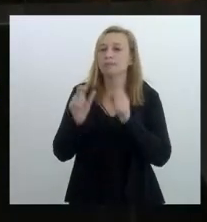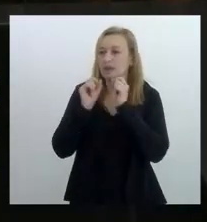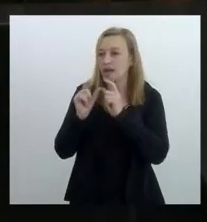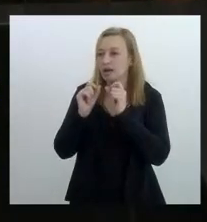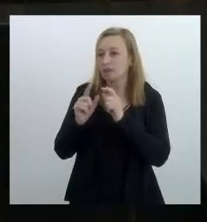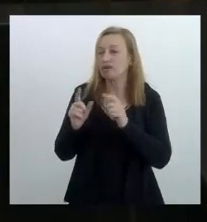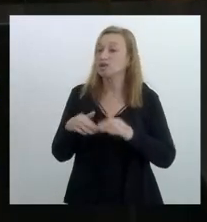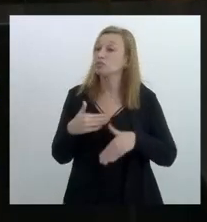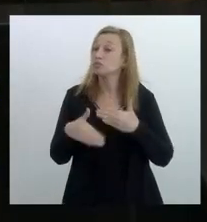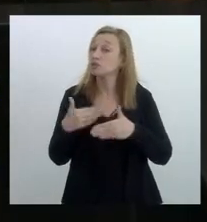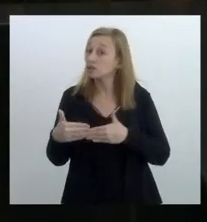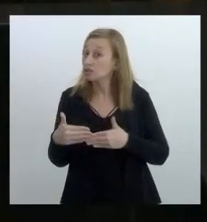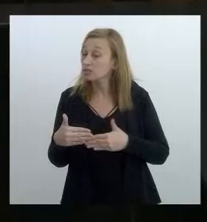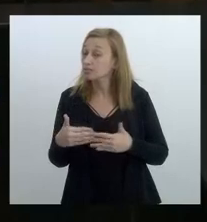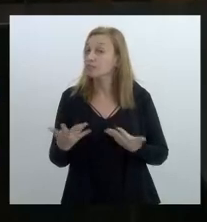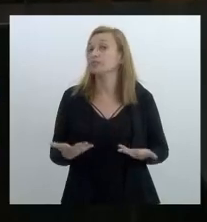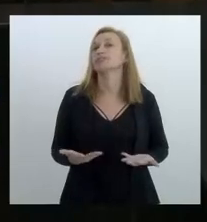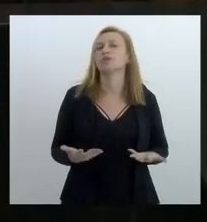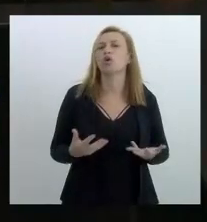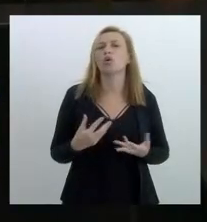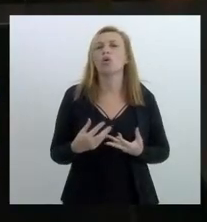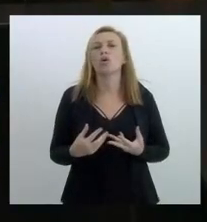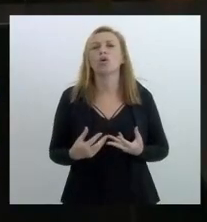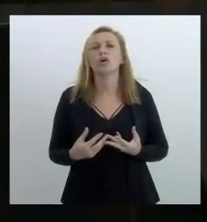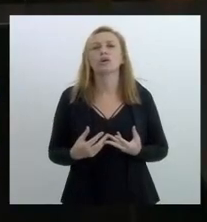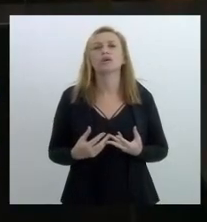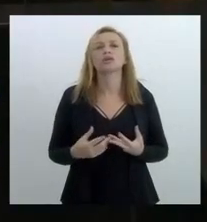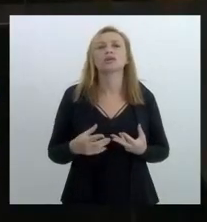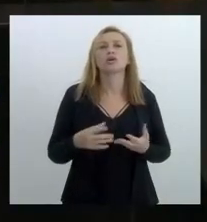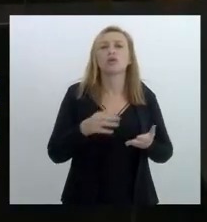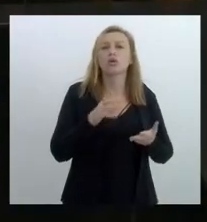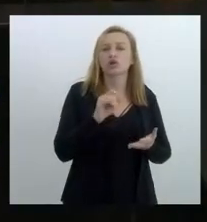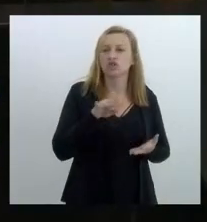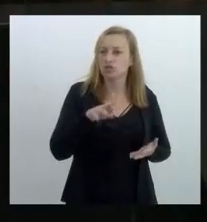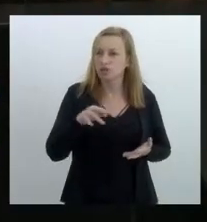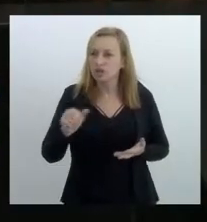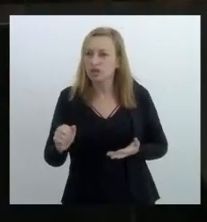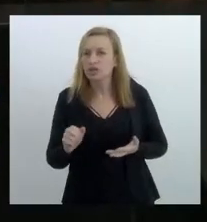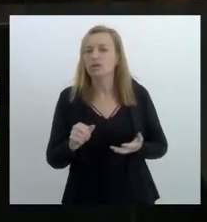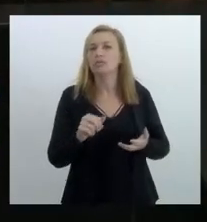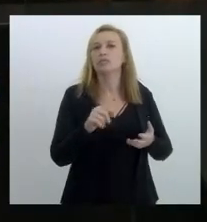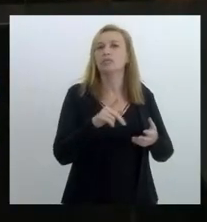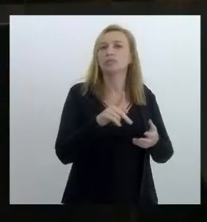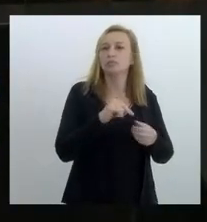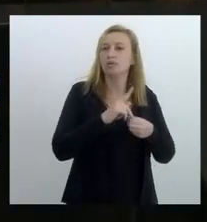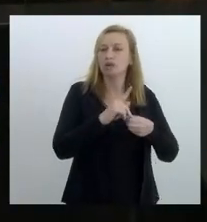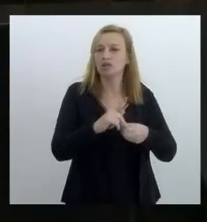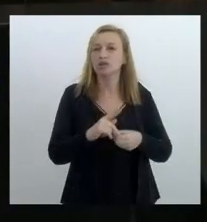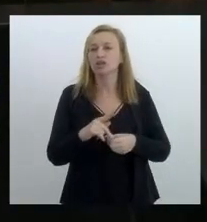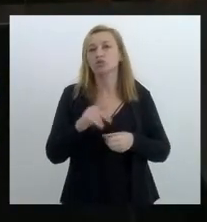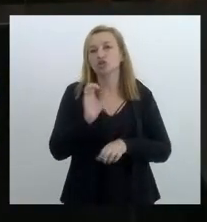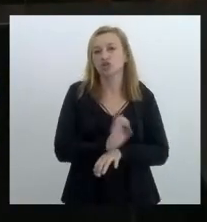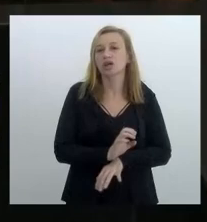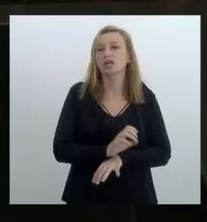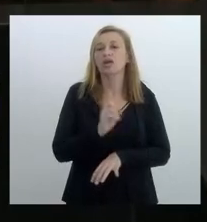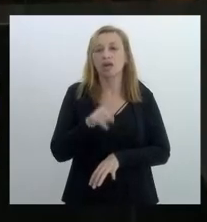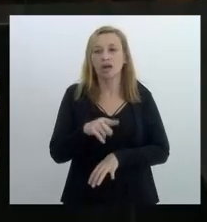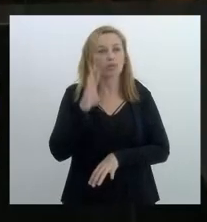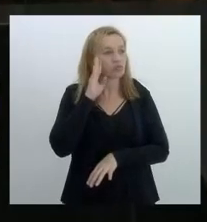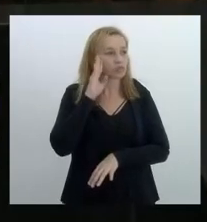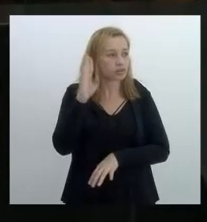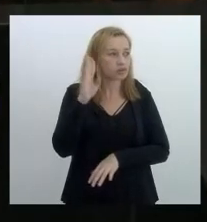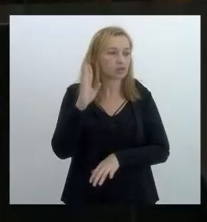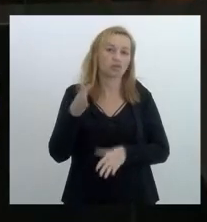processo? Questionar esse processo com a Corregedoria, com a Procuradoria do Estado, acho que esse é um elemento